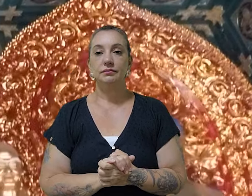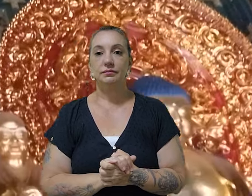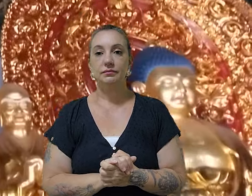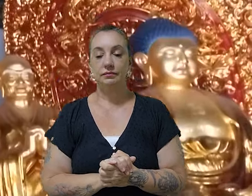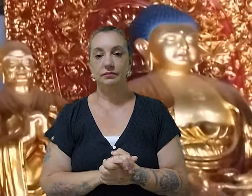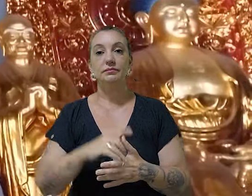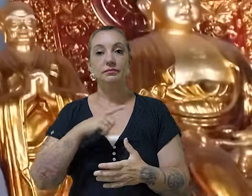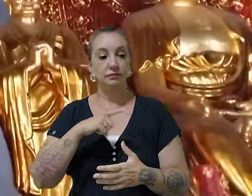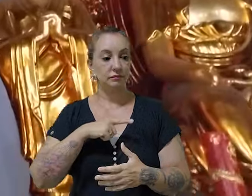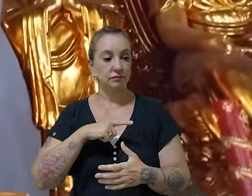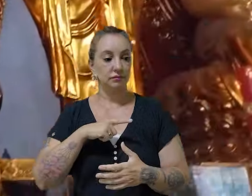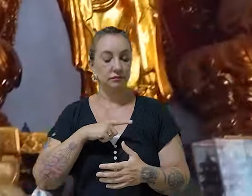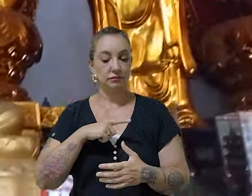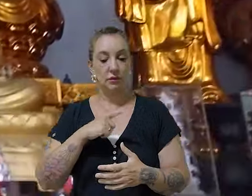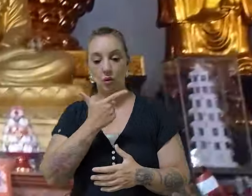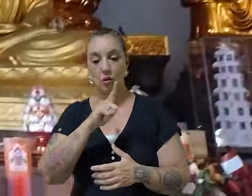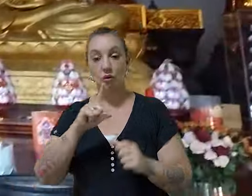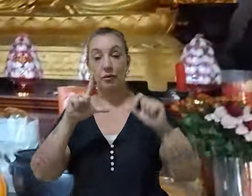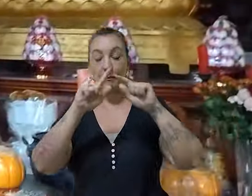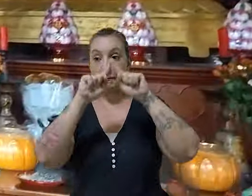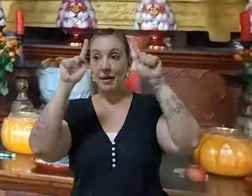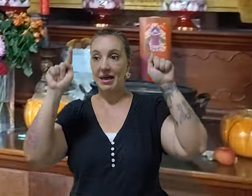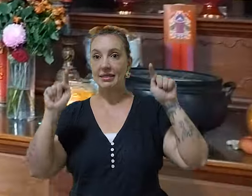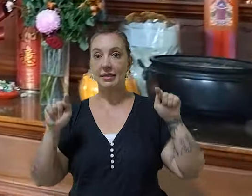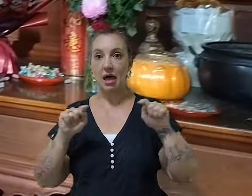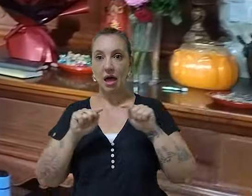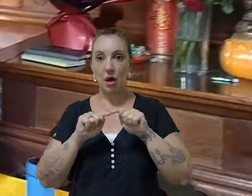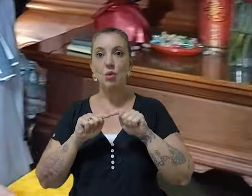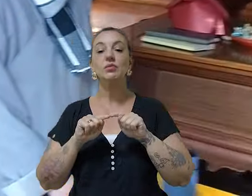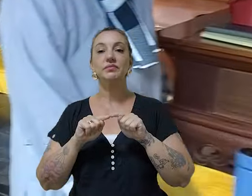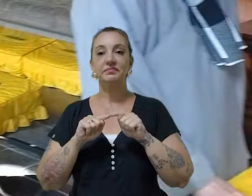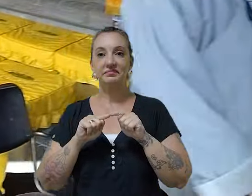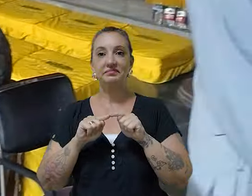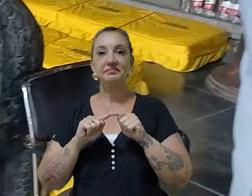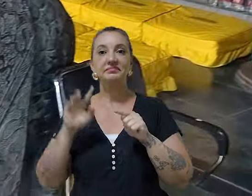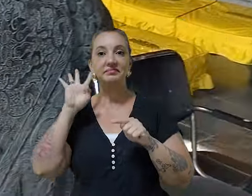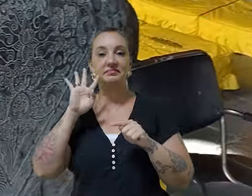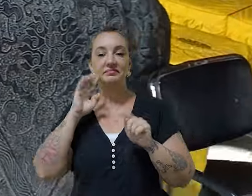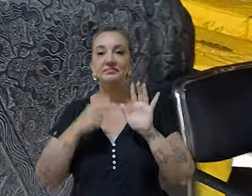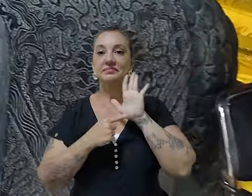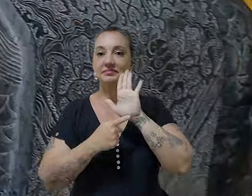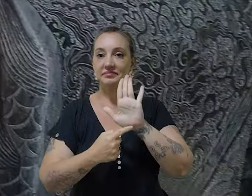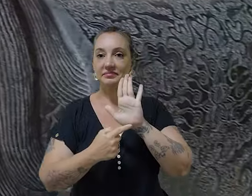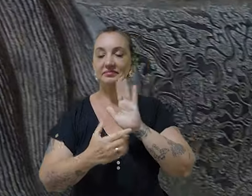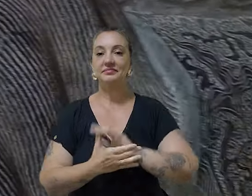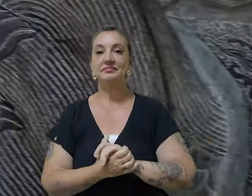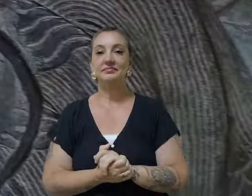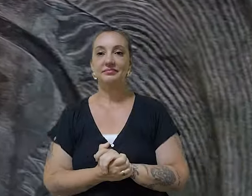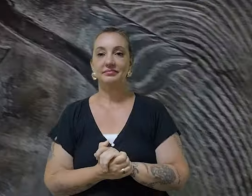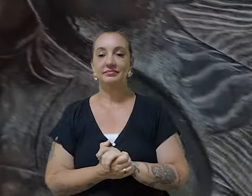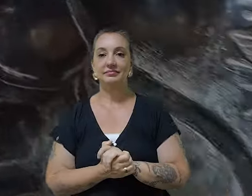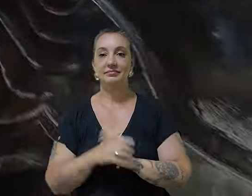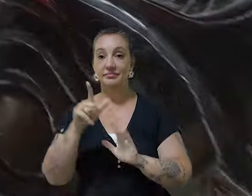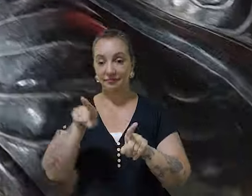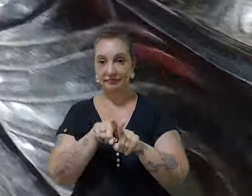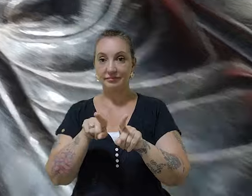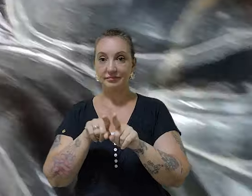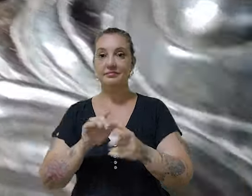E tem aqui, Romulo, esse outro painel também, acho que vale a pena a gente mostrar. Aqui